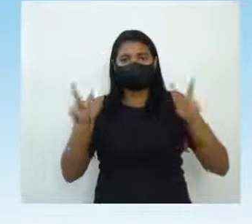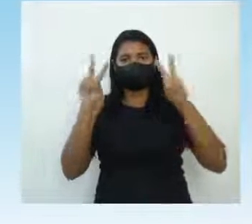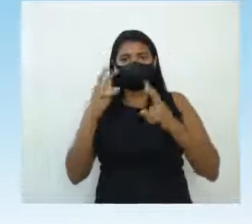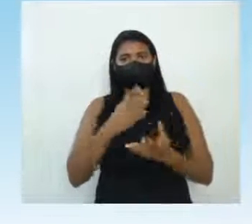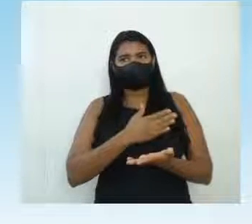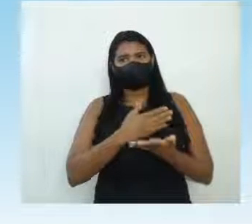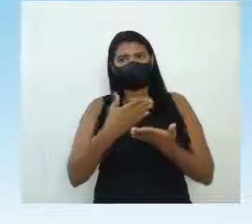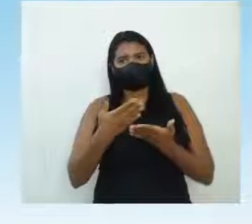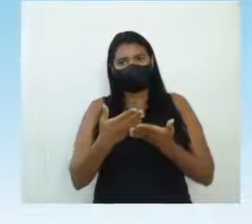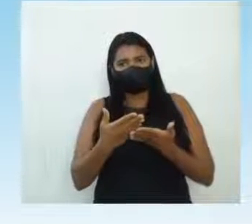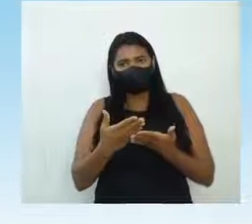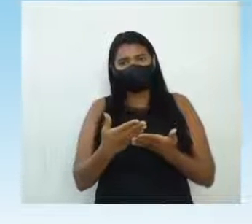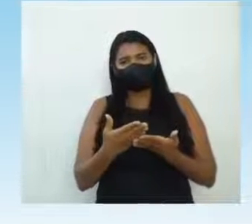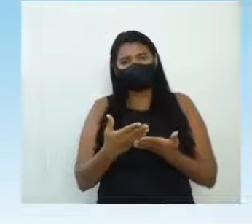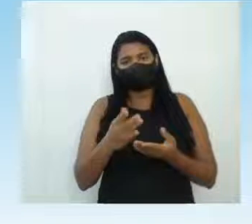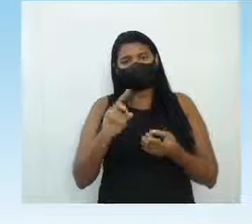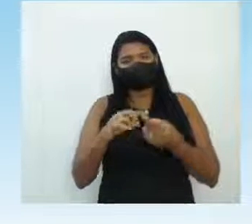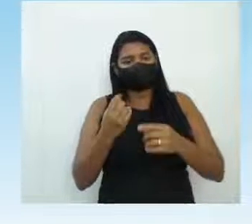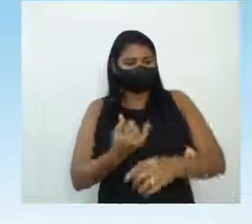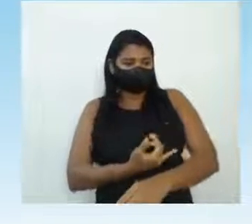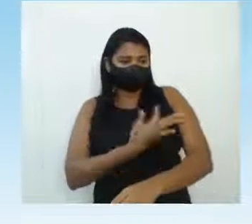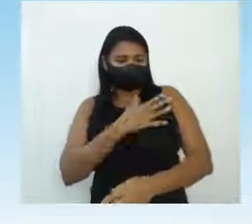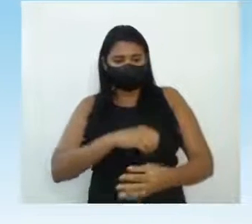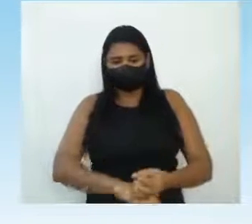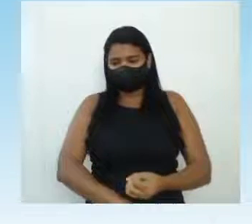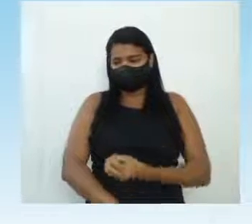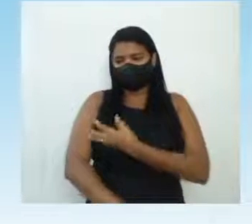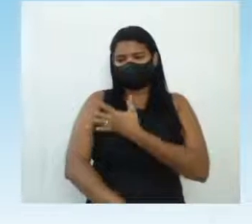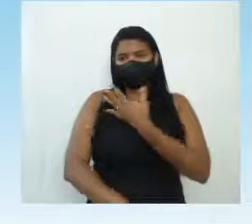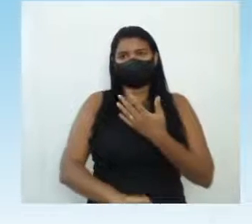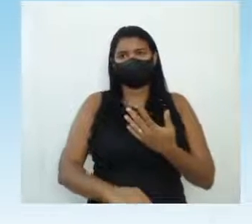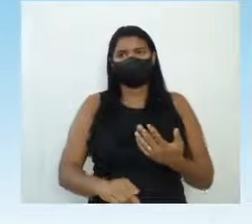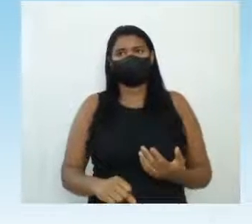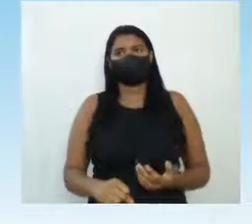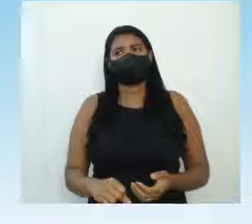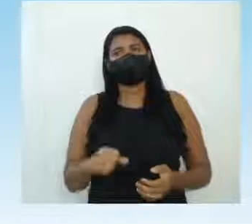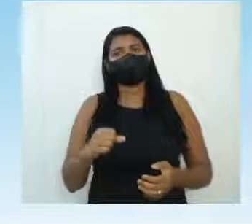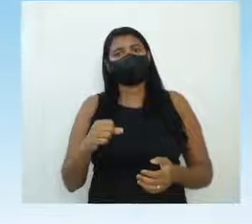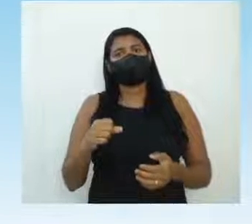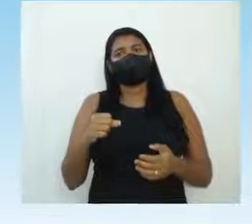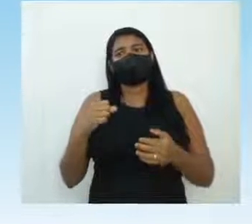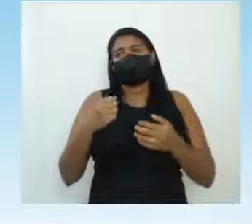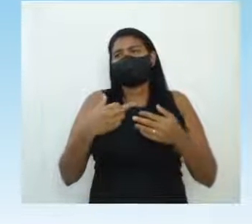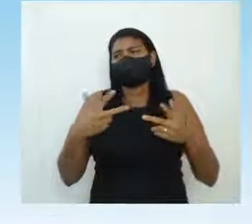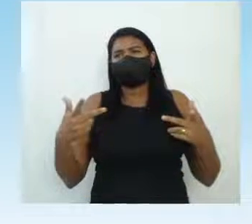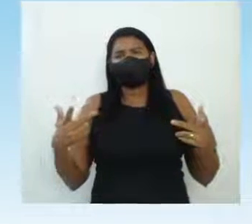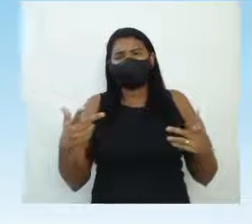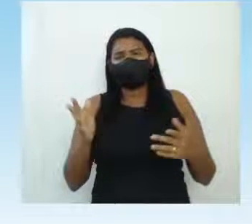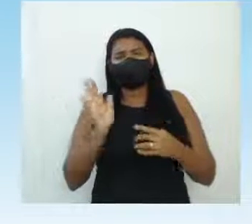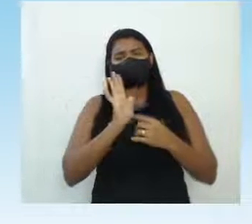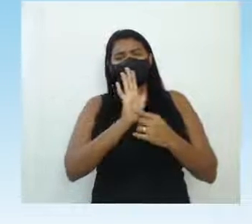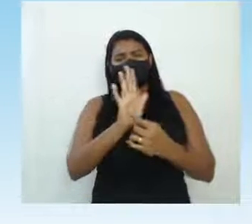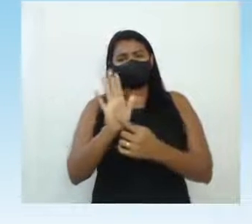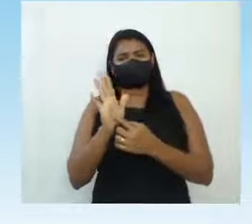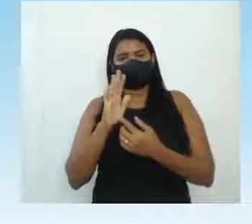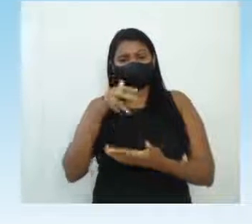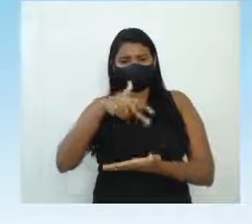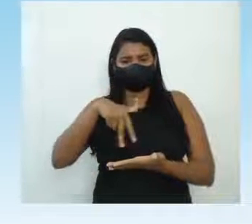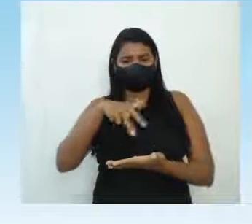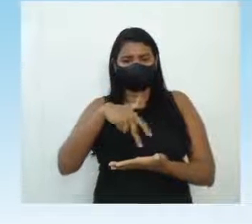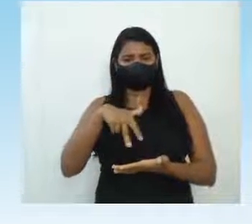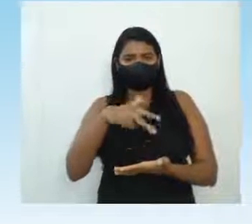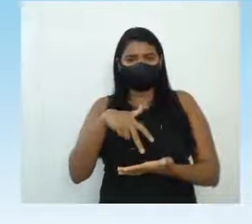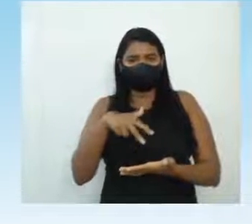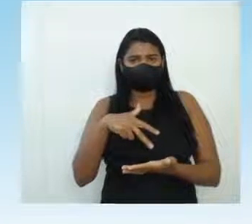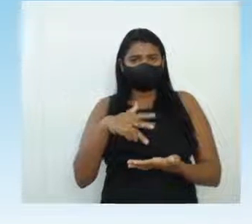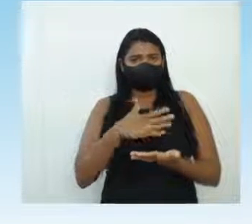a sentir também, a se emocionar. Eu já fui a várias apresentações de dança que quando as pessoas, os